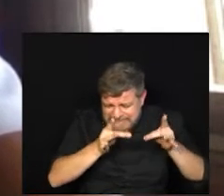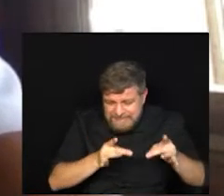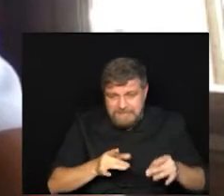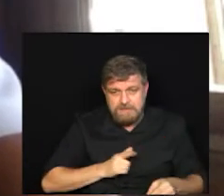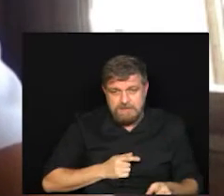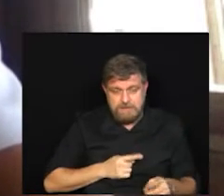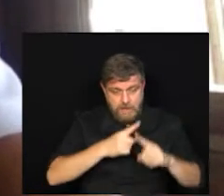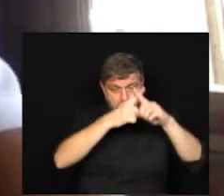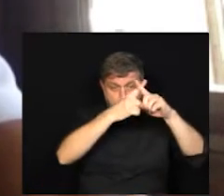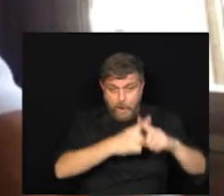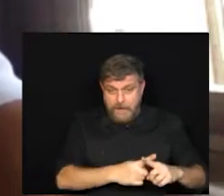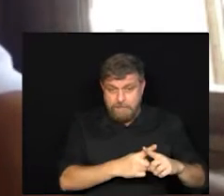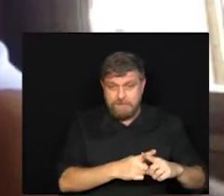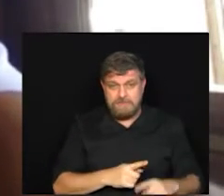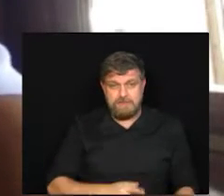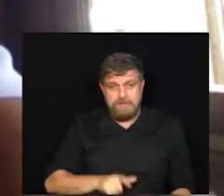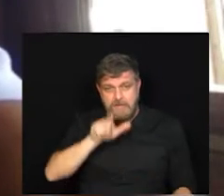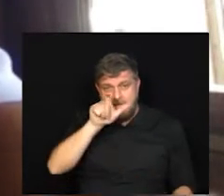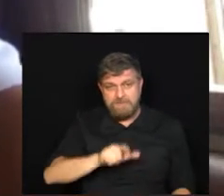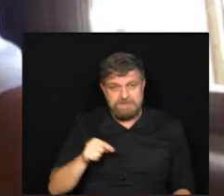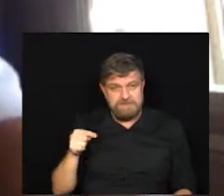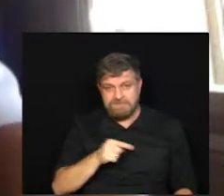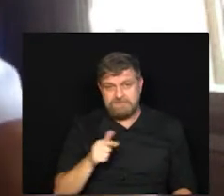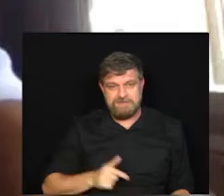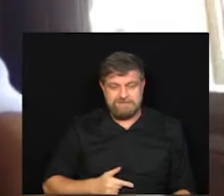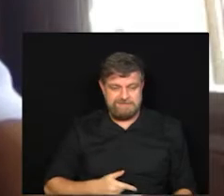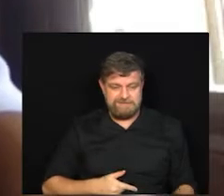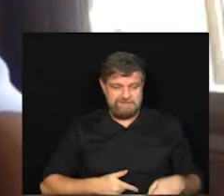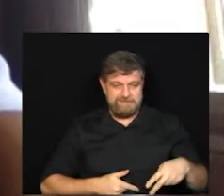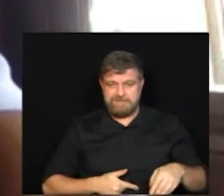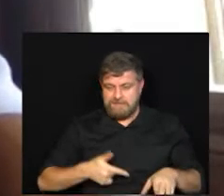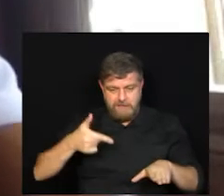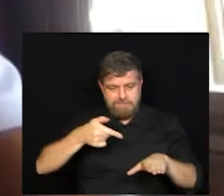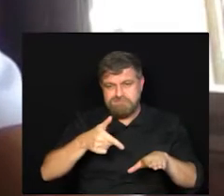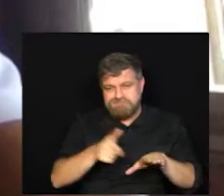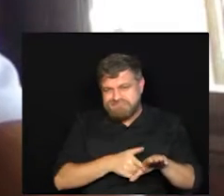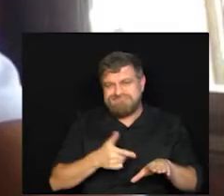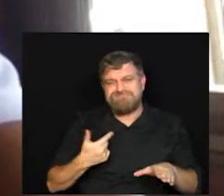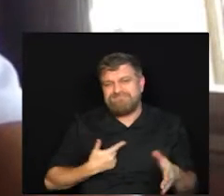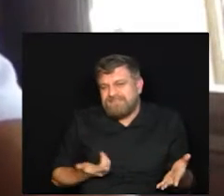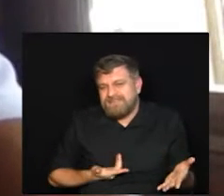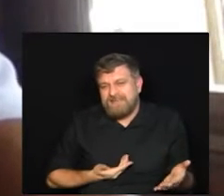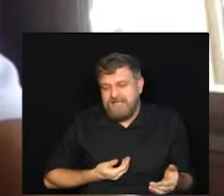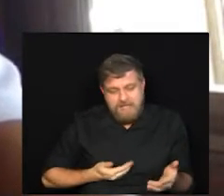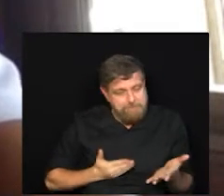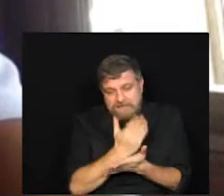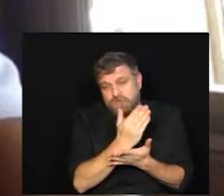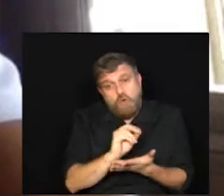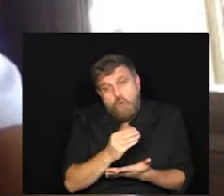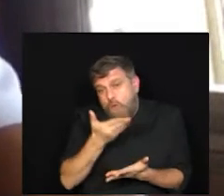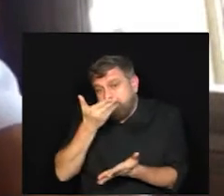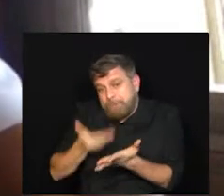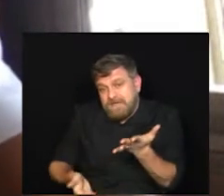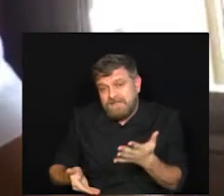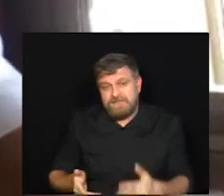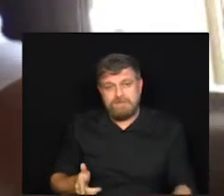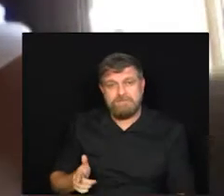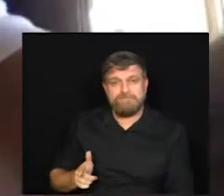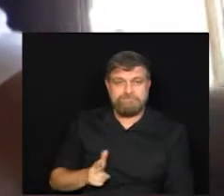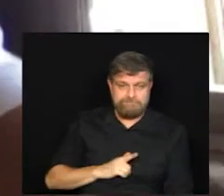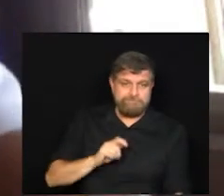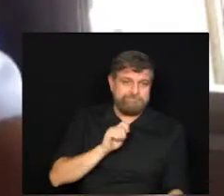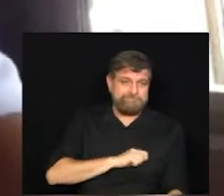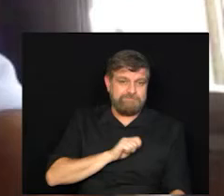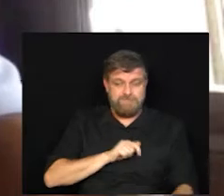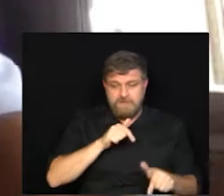nesses campeonatos que a pessoa fala que é tipo tiro no pé, ganhou, perdeu, já tá fora. É algo muito cruel, vai todo o